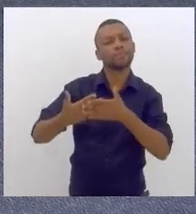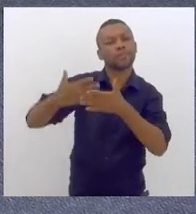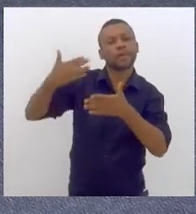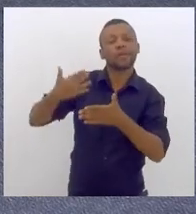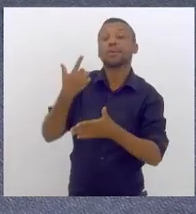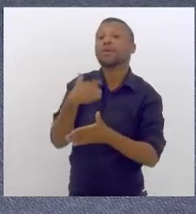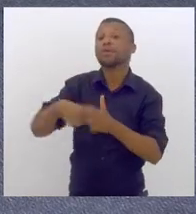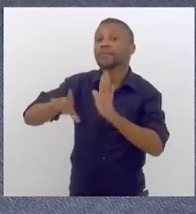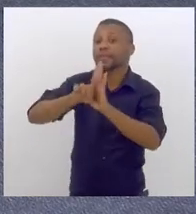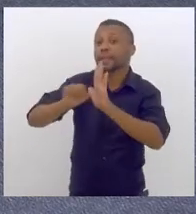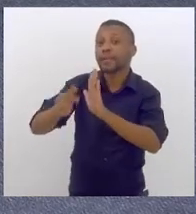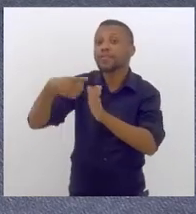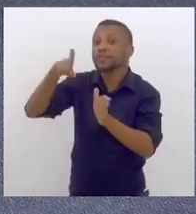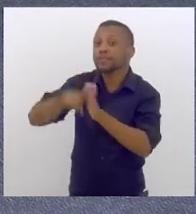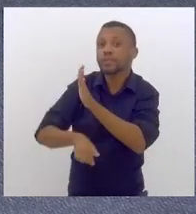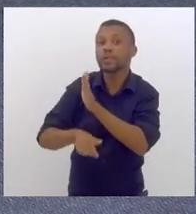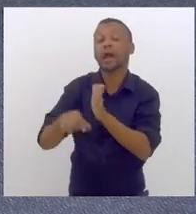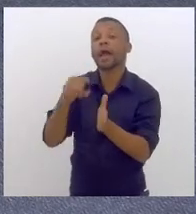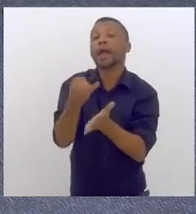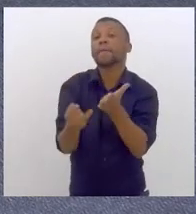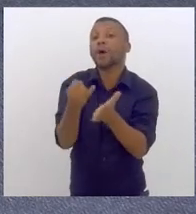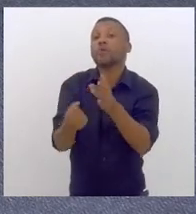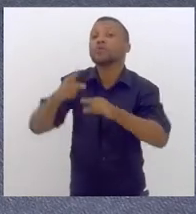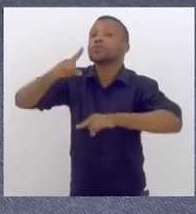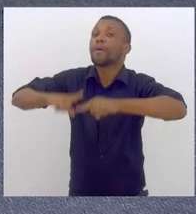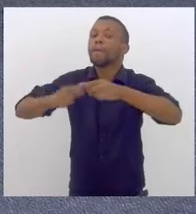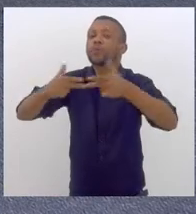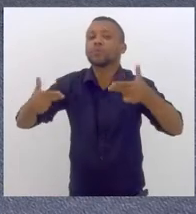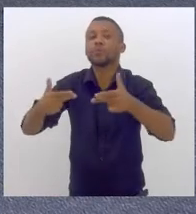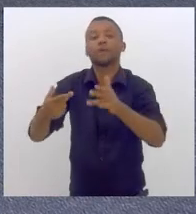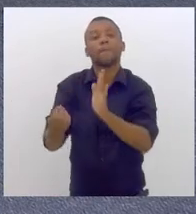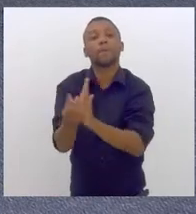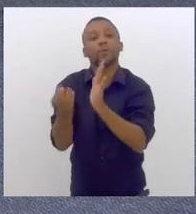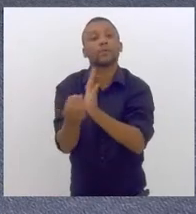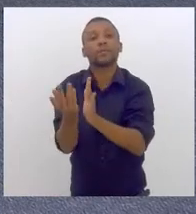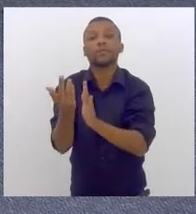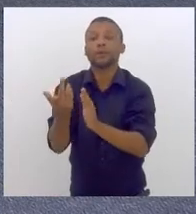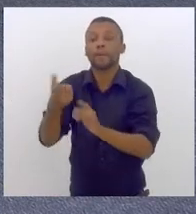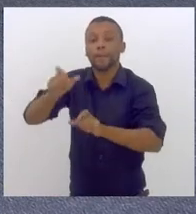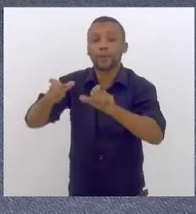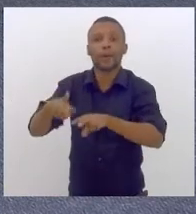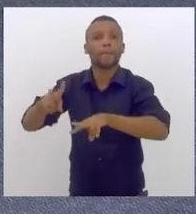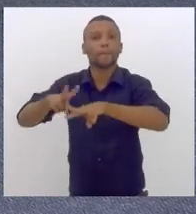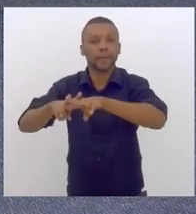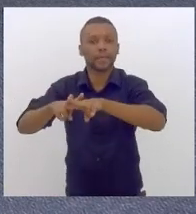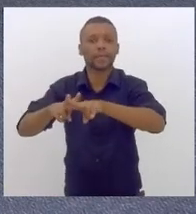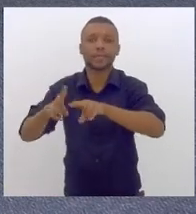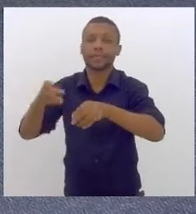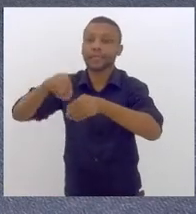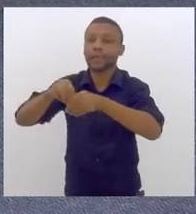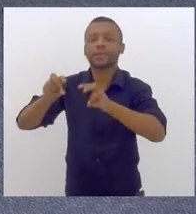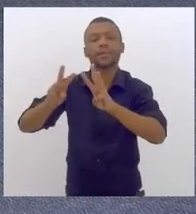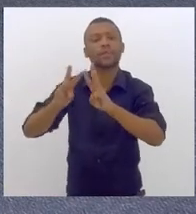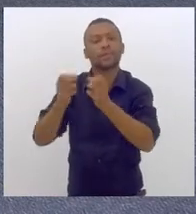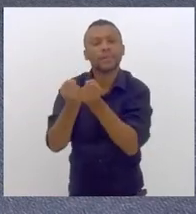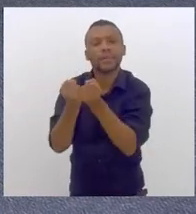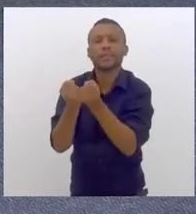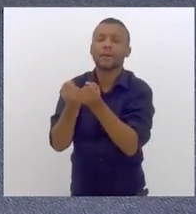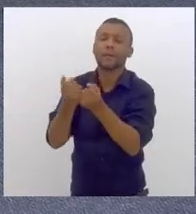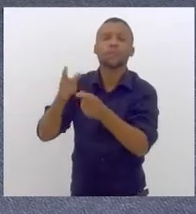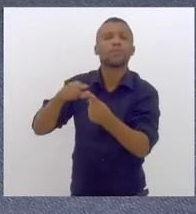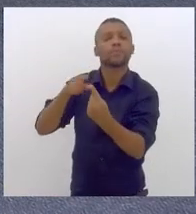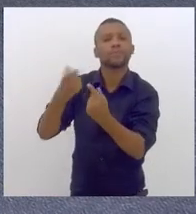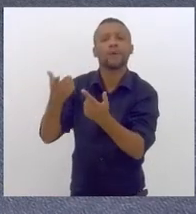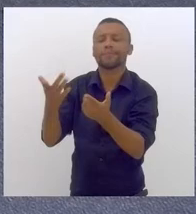em cima dos produtos produzidos por presos nas oficinas, para facilitar que houvesse mais oficinas,